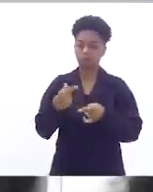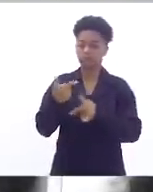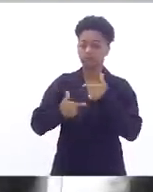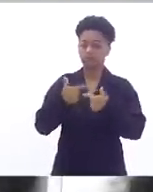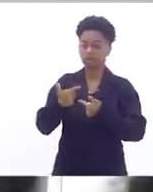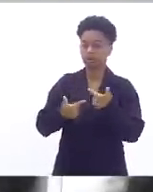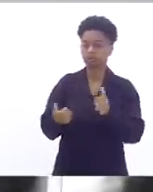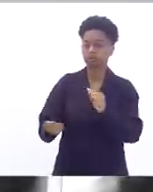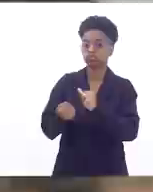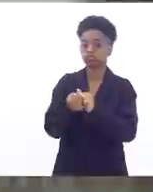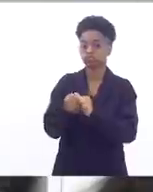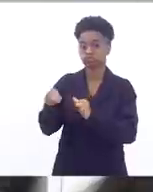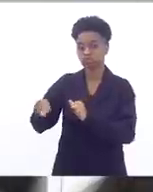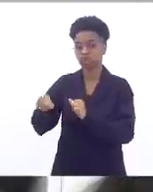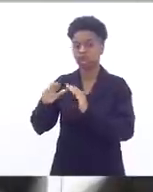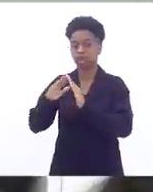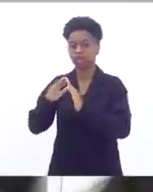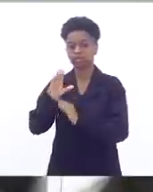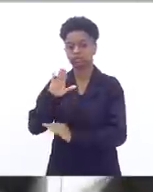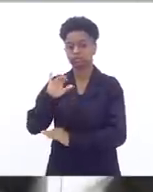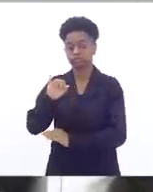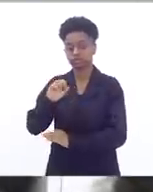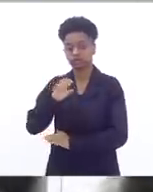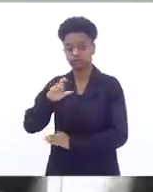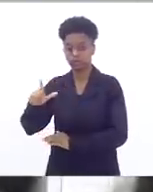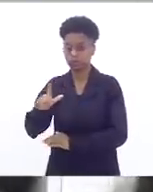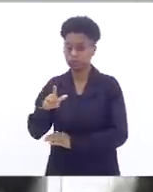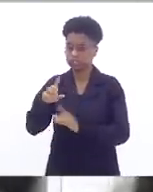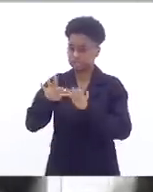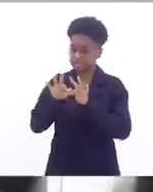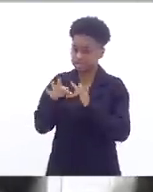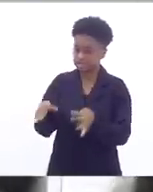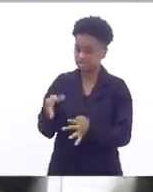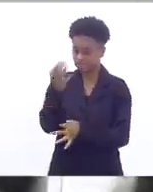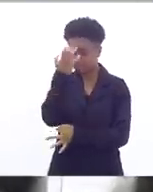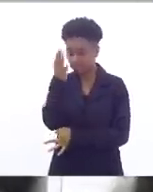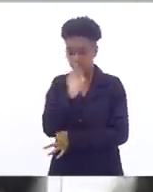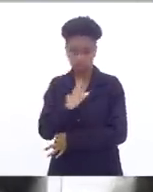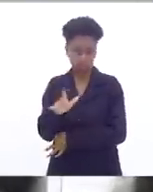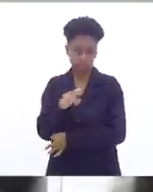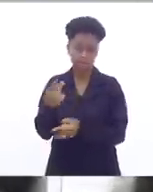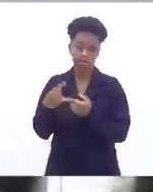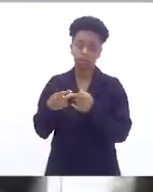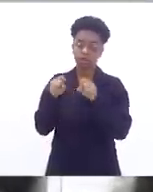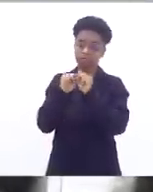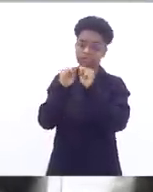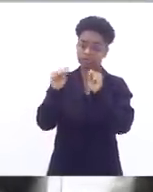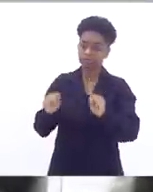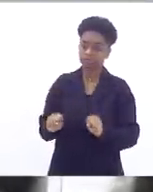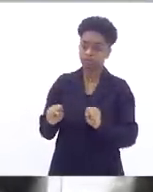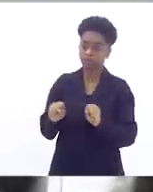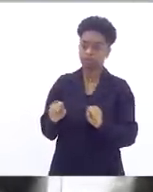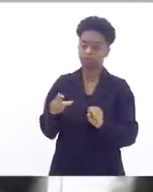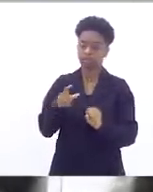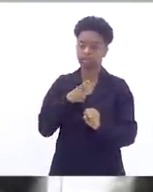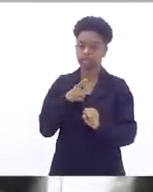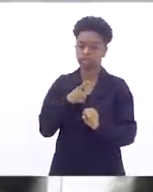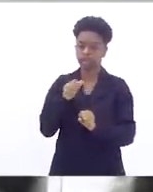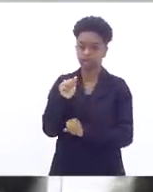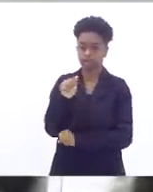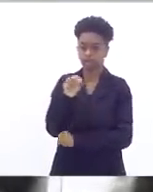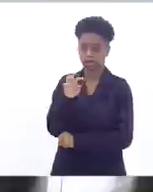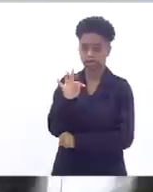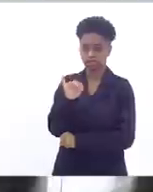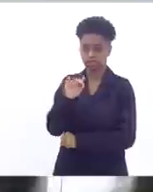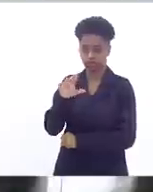junto com a Casa Civil não é algo simples e fácil porque é um sistema que Abarca tanto ativos